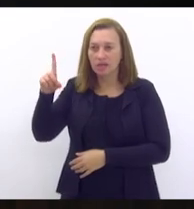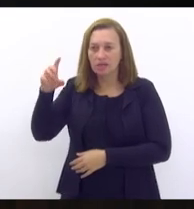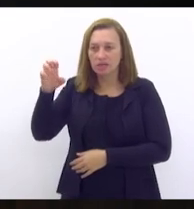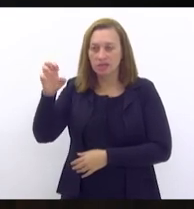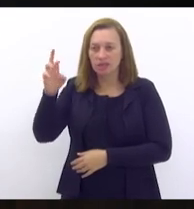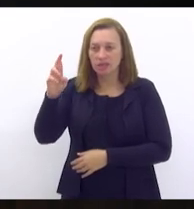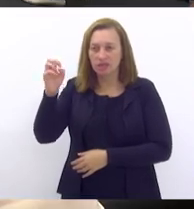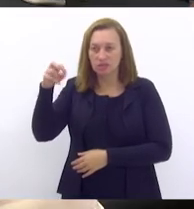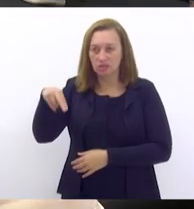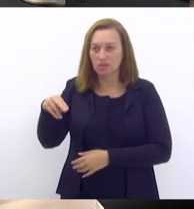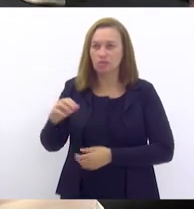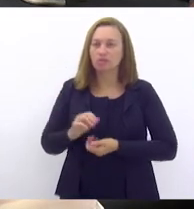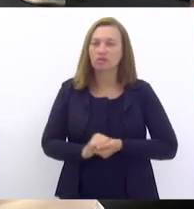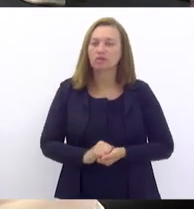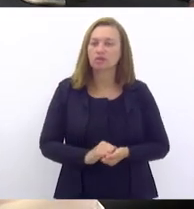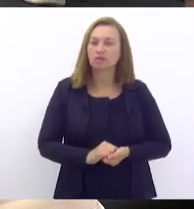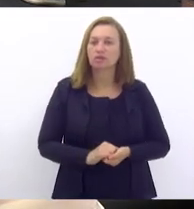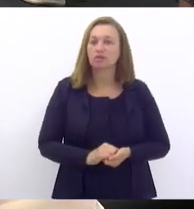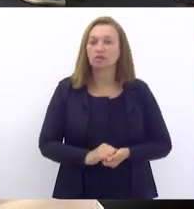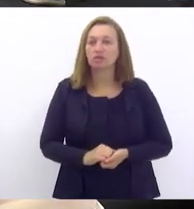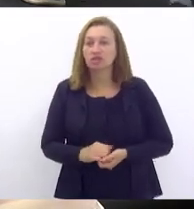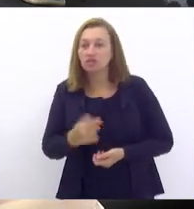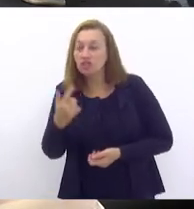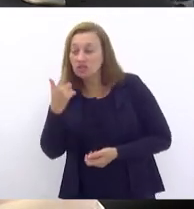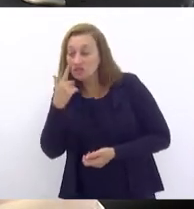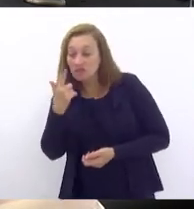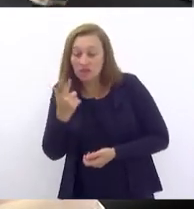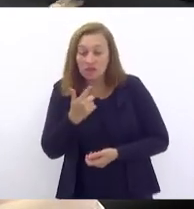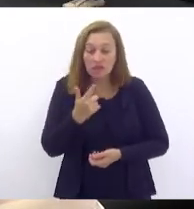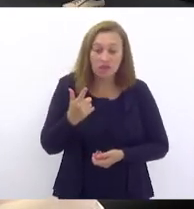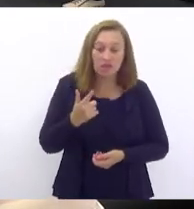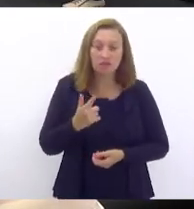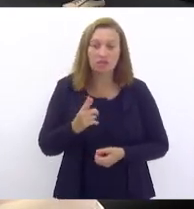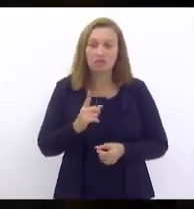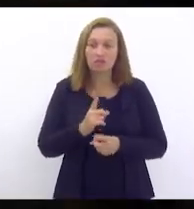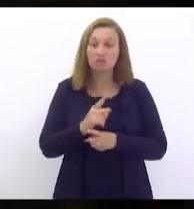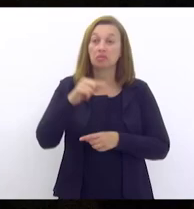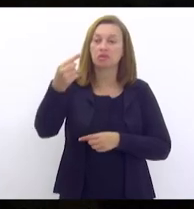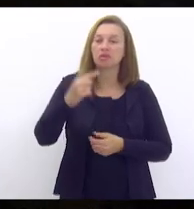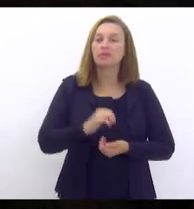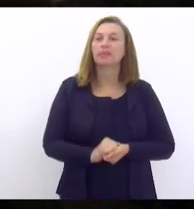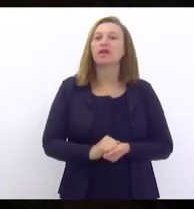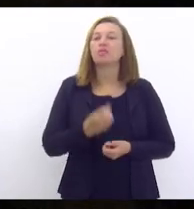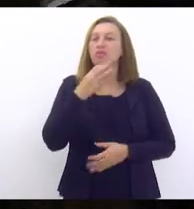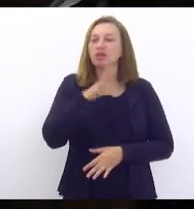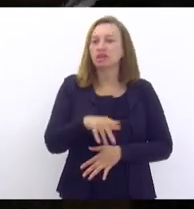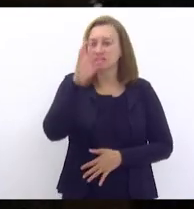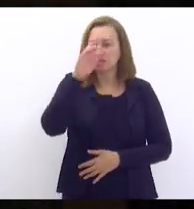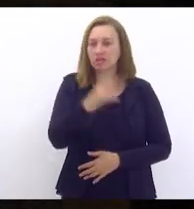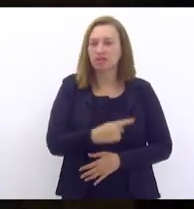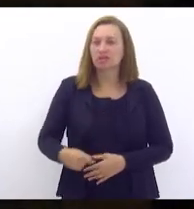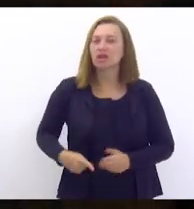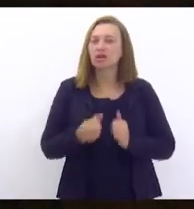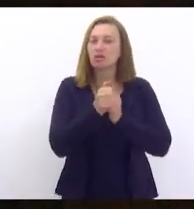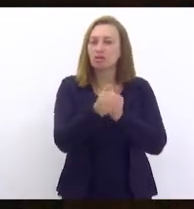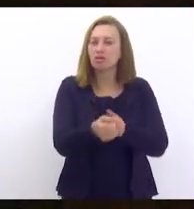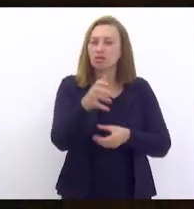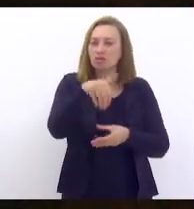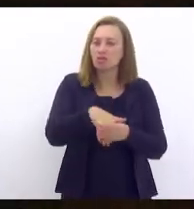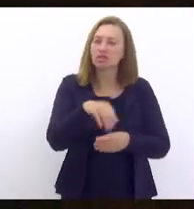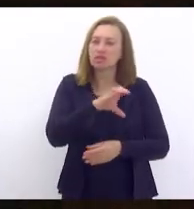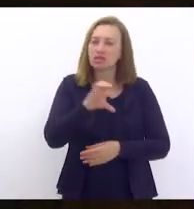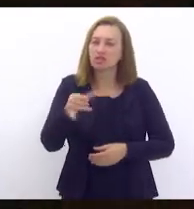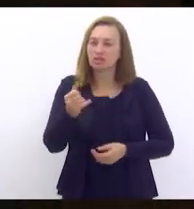chegando. Tá. Quer dizer, a gente olha aqui para o centro. Boa tarde, presidente. Acompanho o voto da